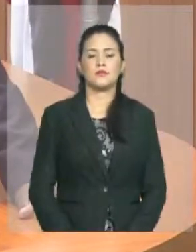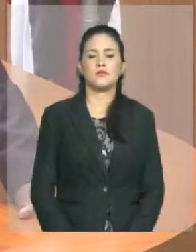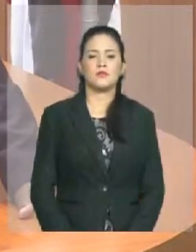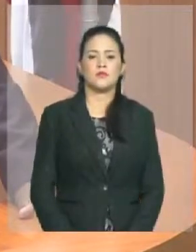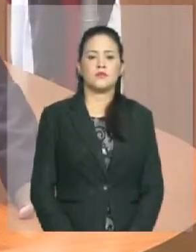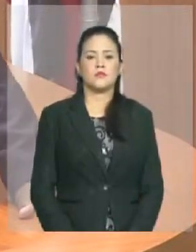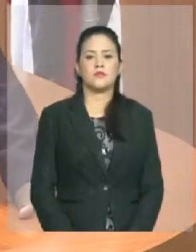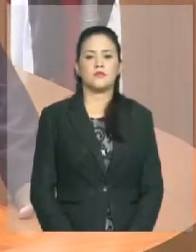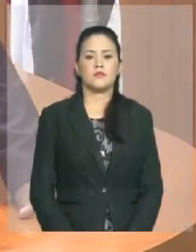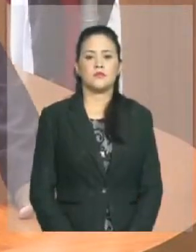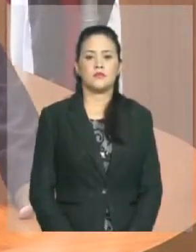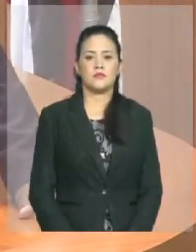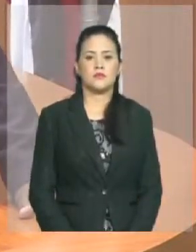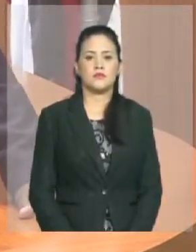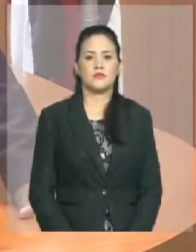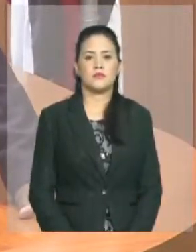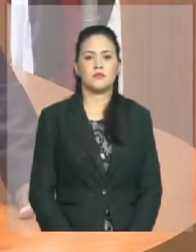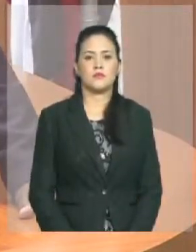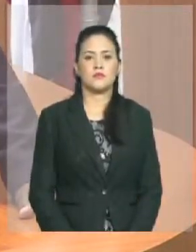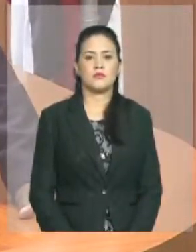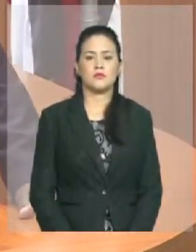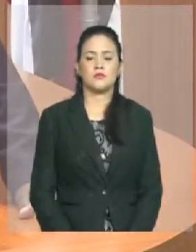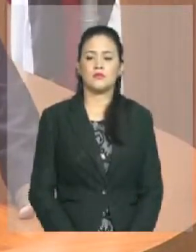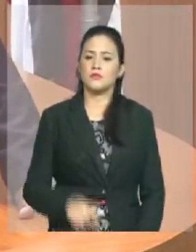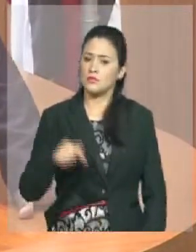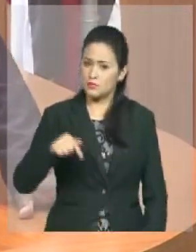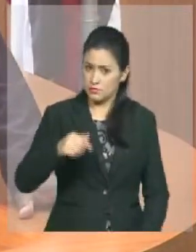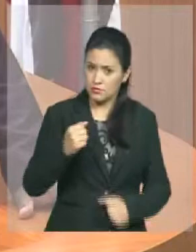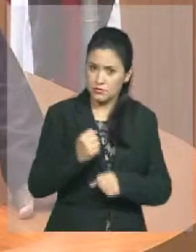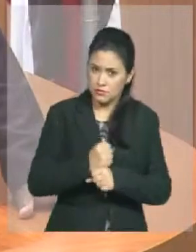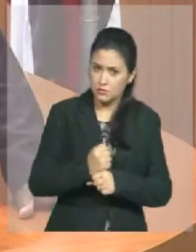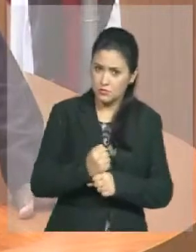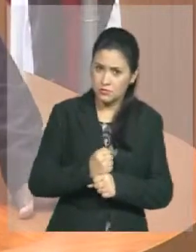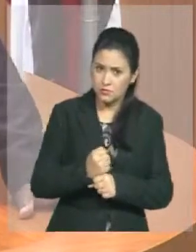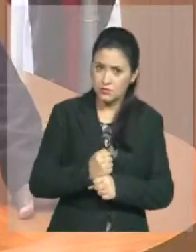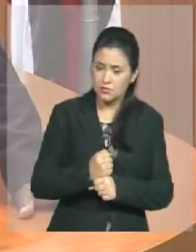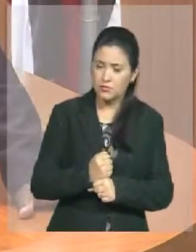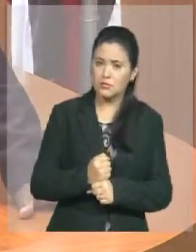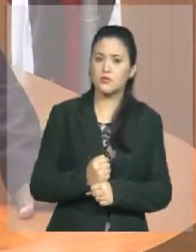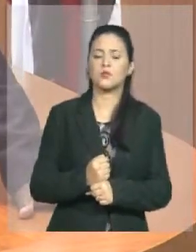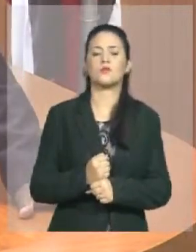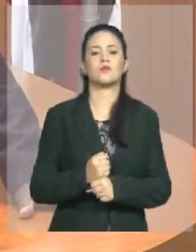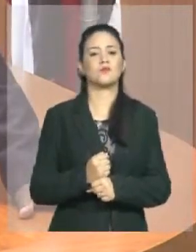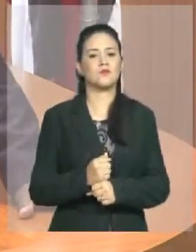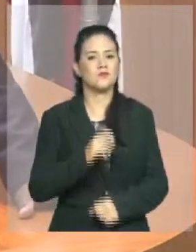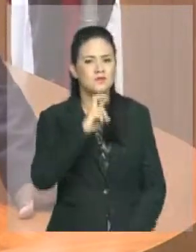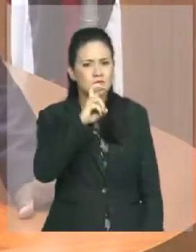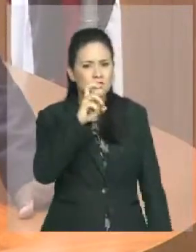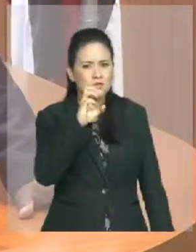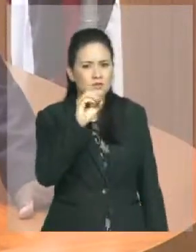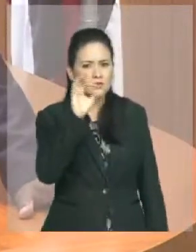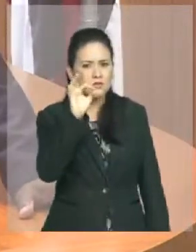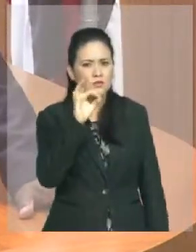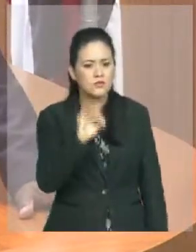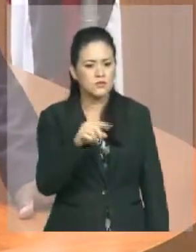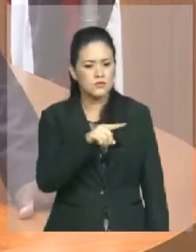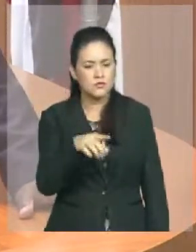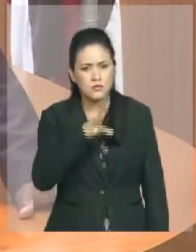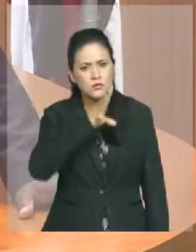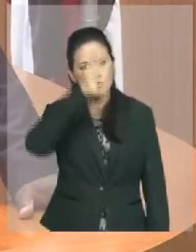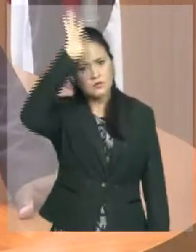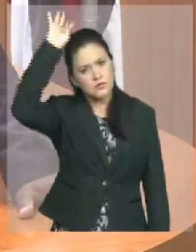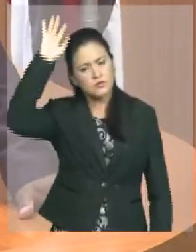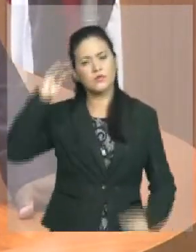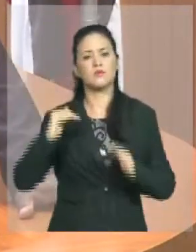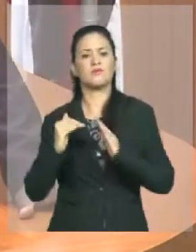no bombeiro, metade do corpo de bombeiros foram promovidos, e tivemos também a